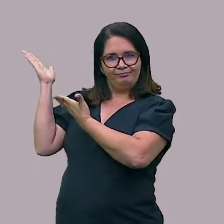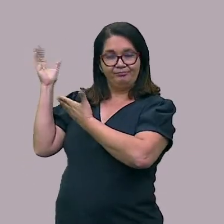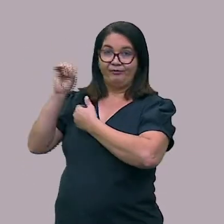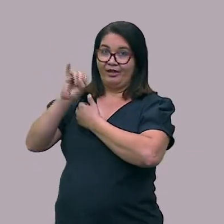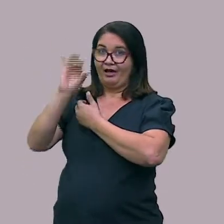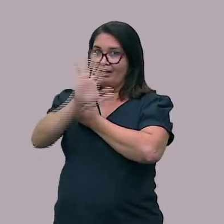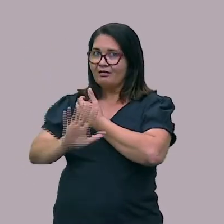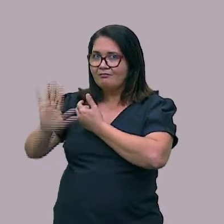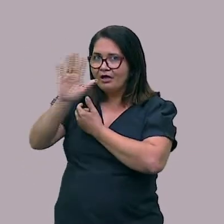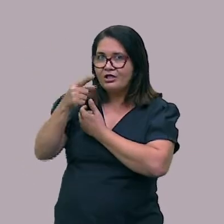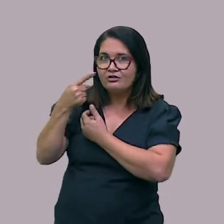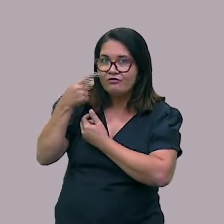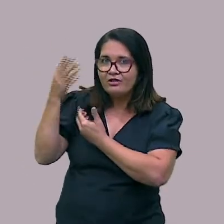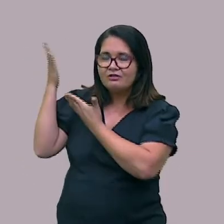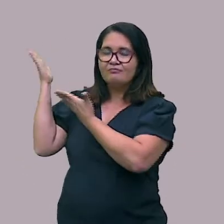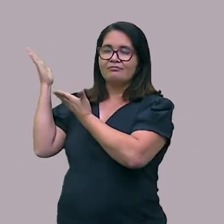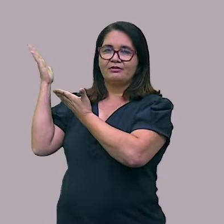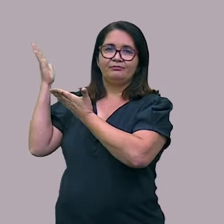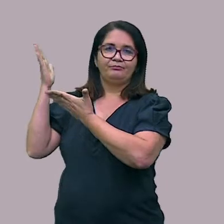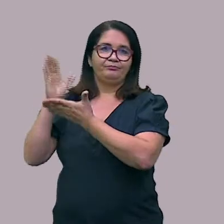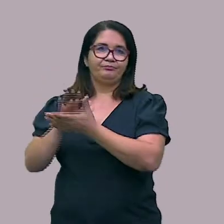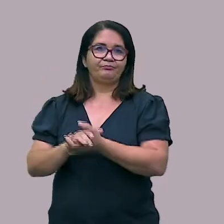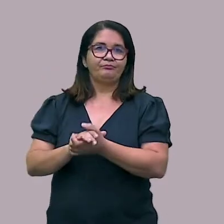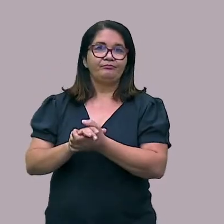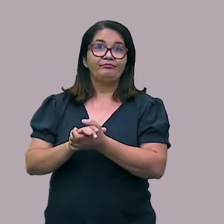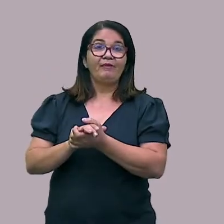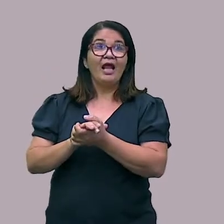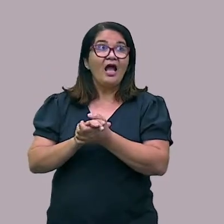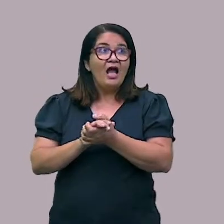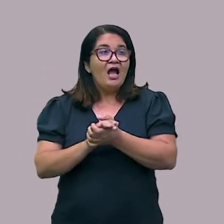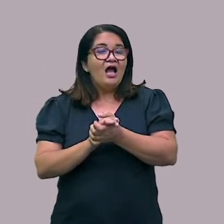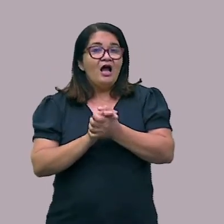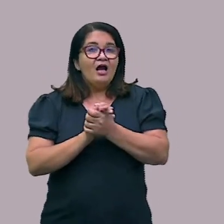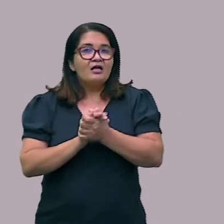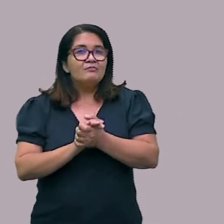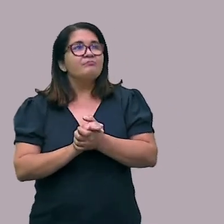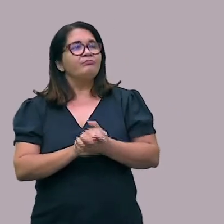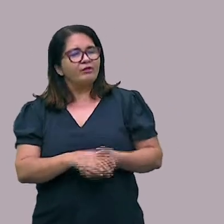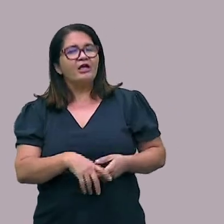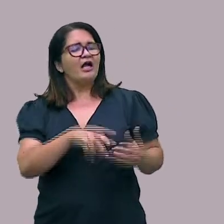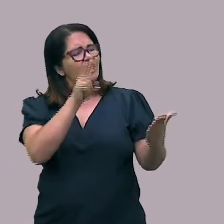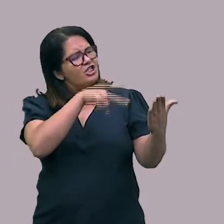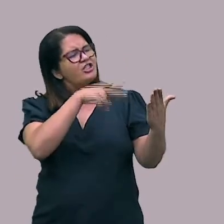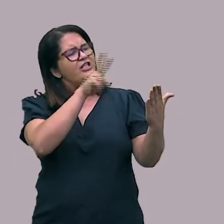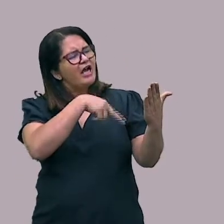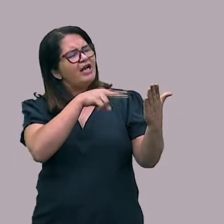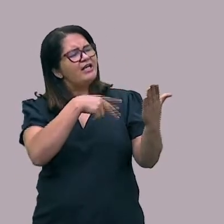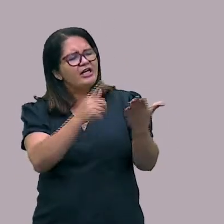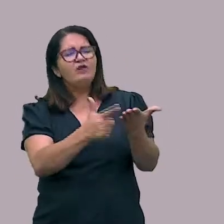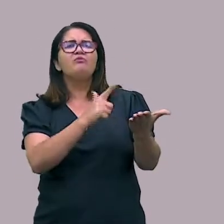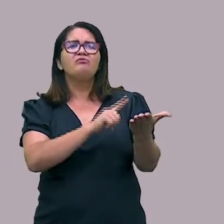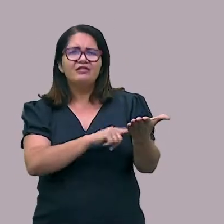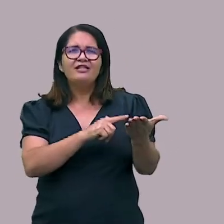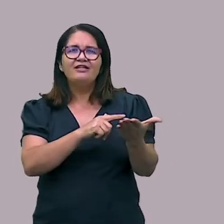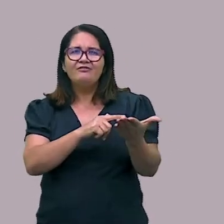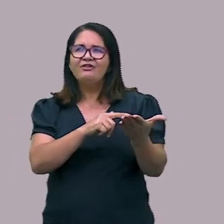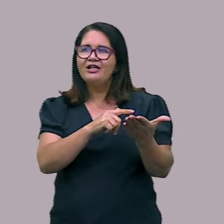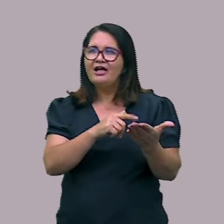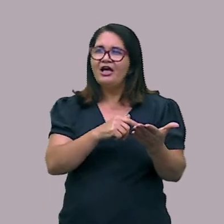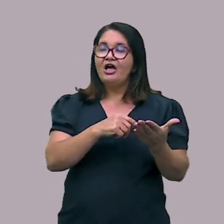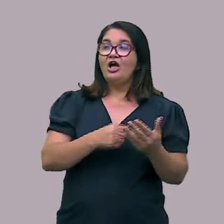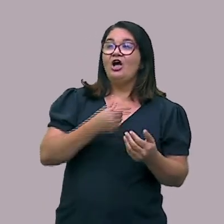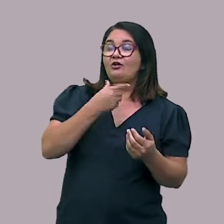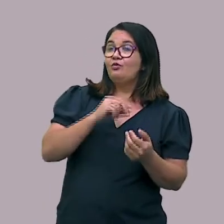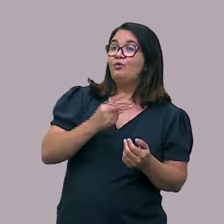imagem. Eu já li o Machado de Assis, agora quero devolvê-lo.